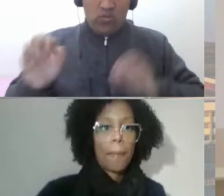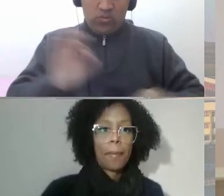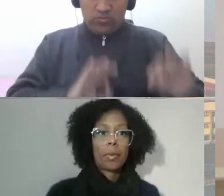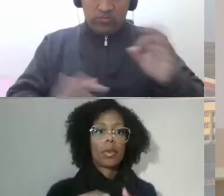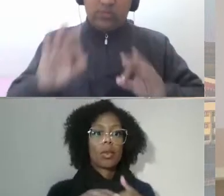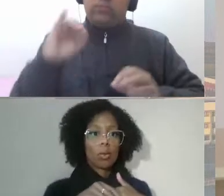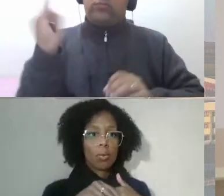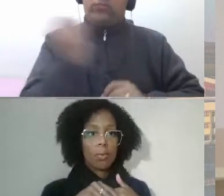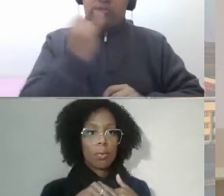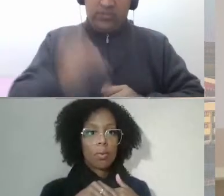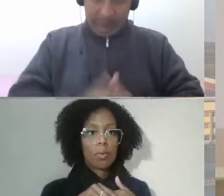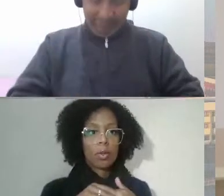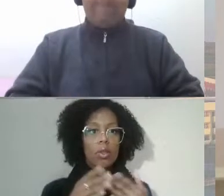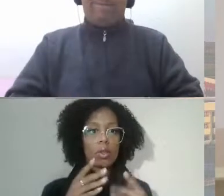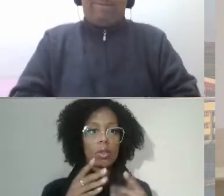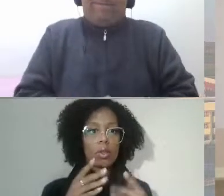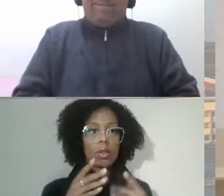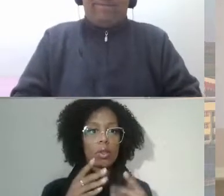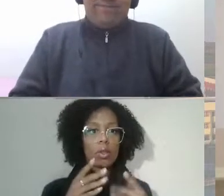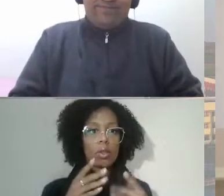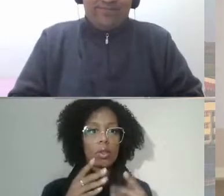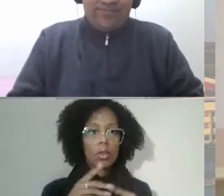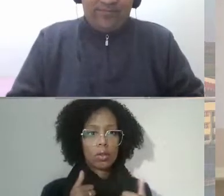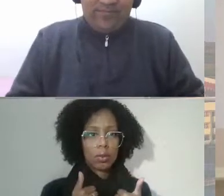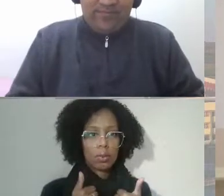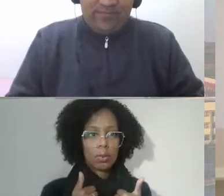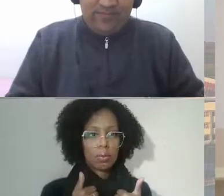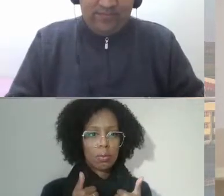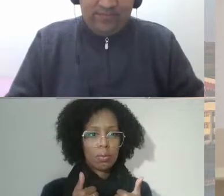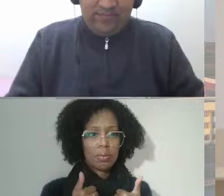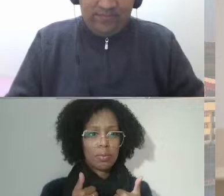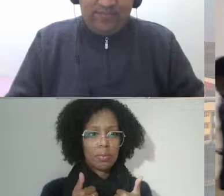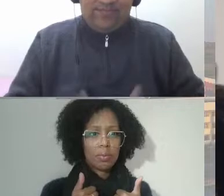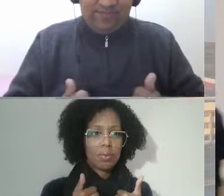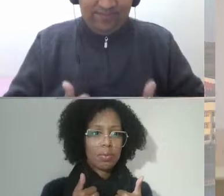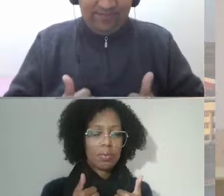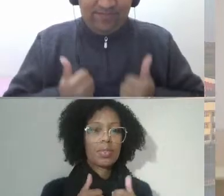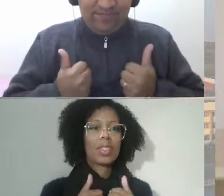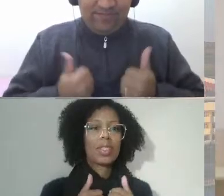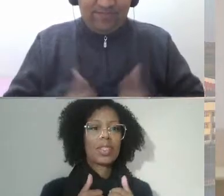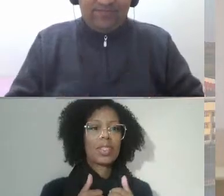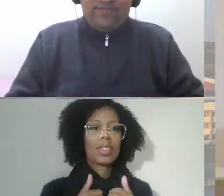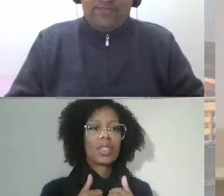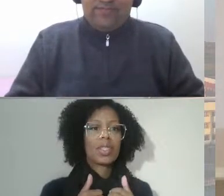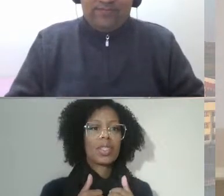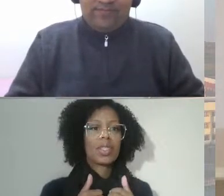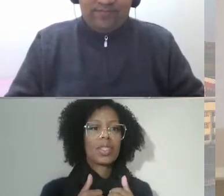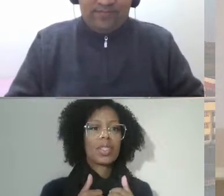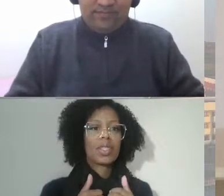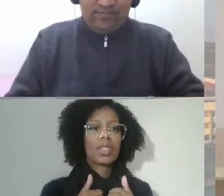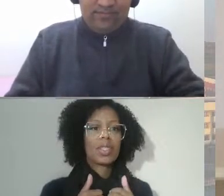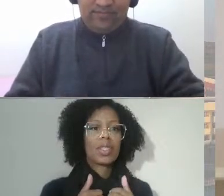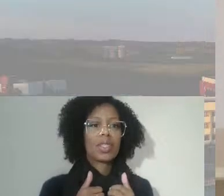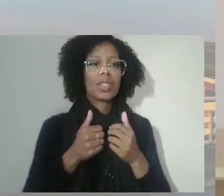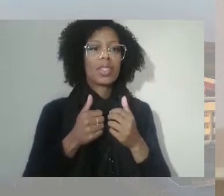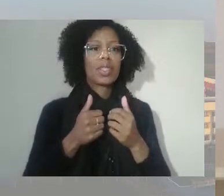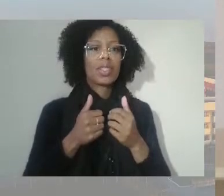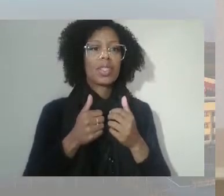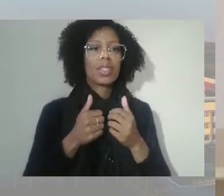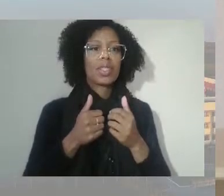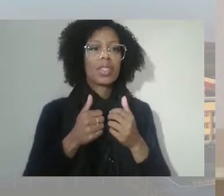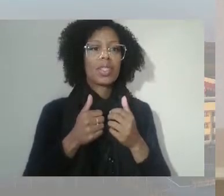Essa renovação é importante, né, para que as pessoas conheçam o processo. Tá? Mas é sempre importante ressaltar todos que já